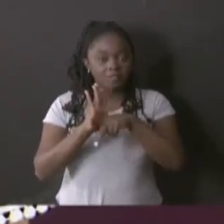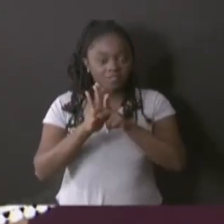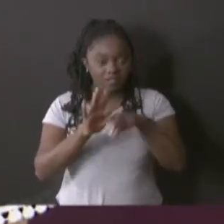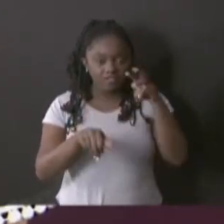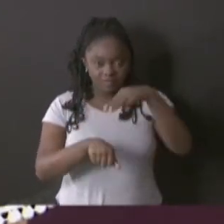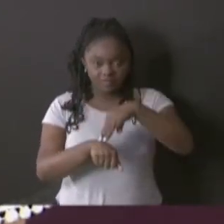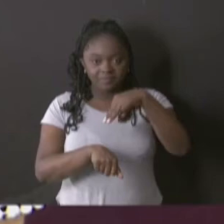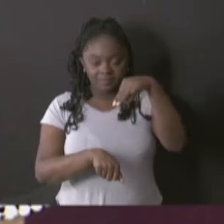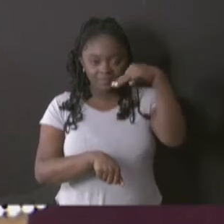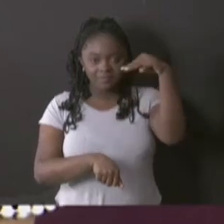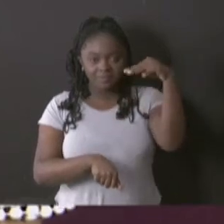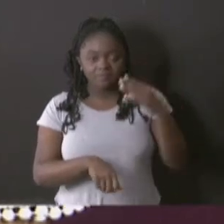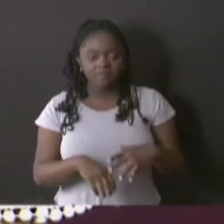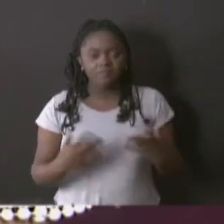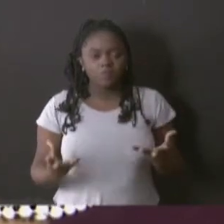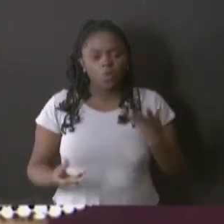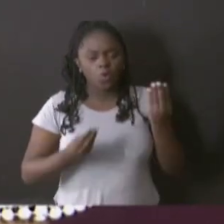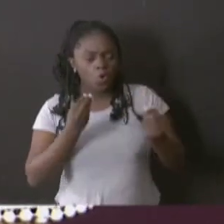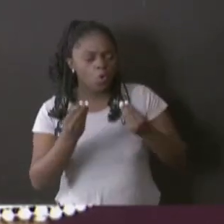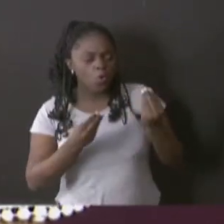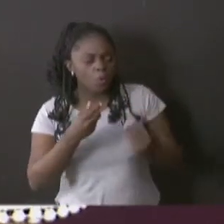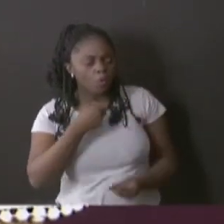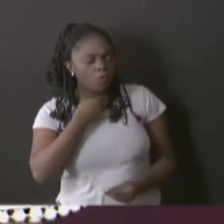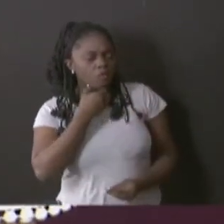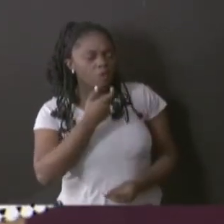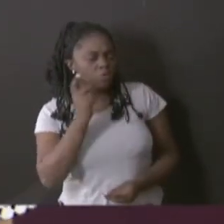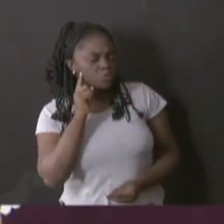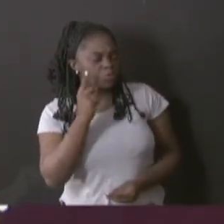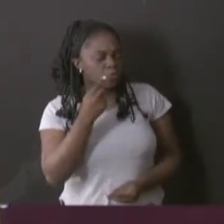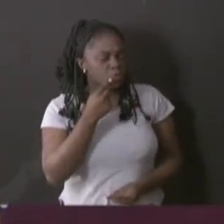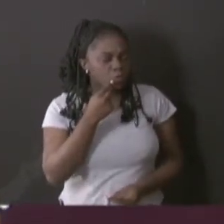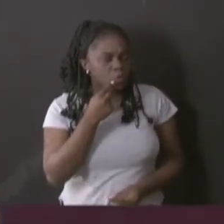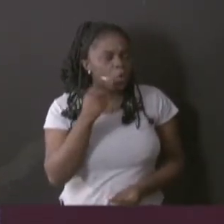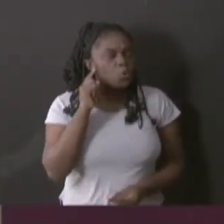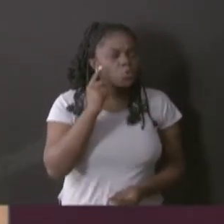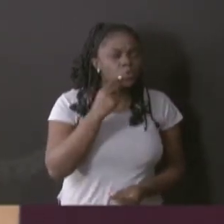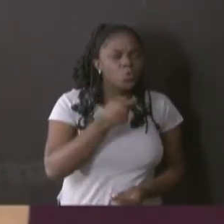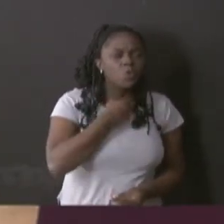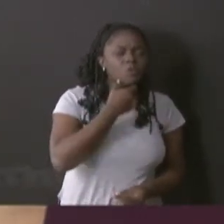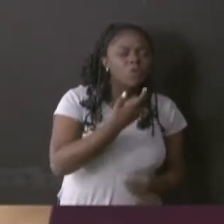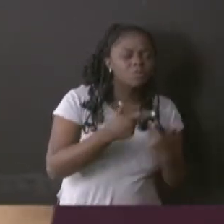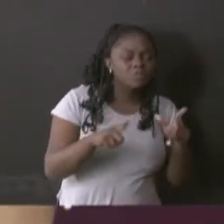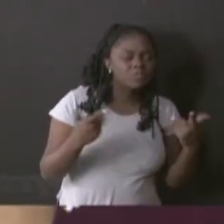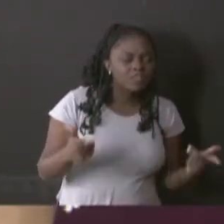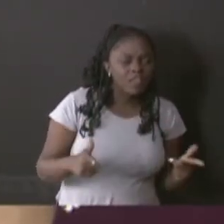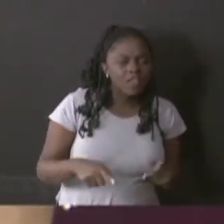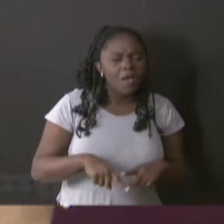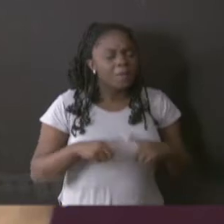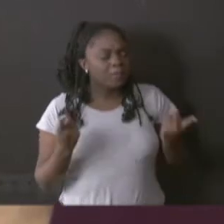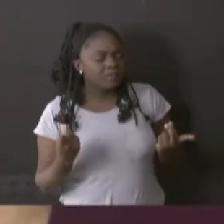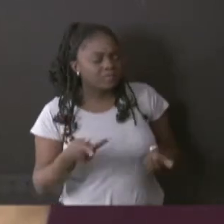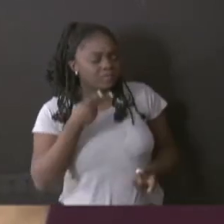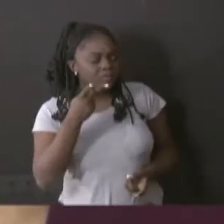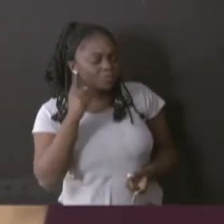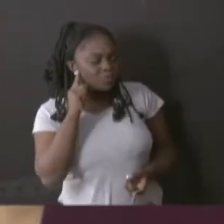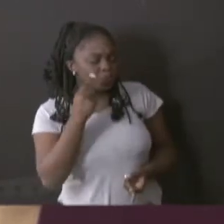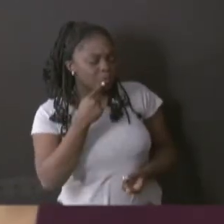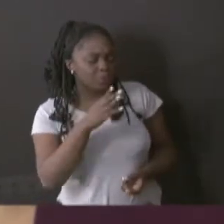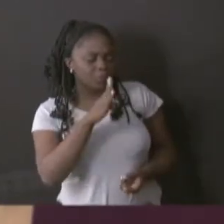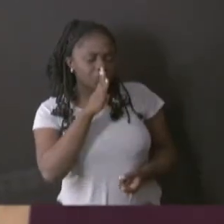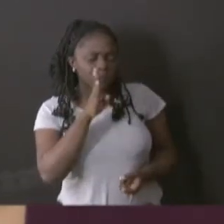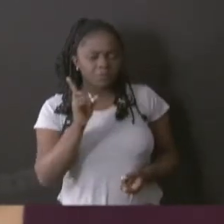Então, como assim colocar voz no surdo? O surdo não tem voz? Mas você disse que ele não é mudo. É.